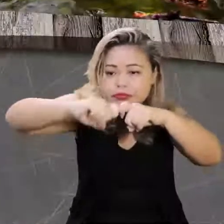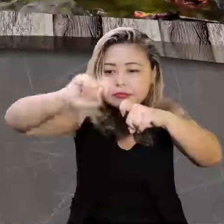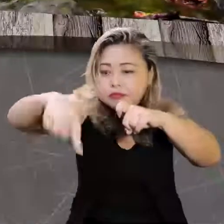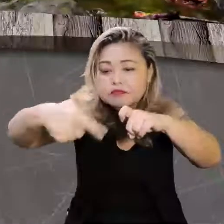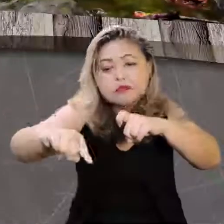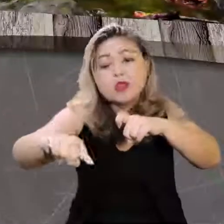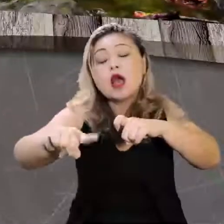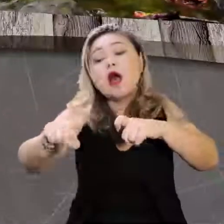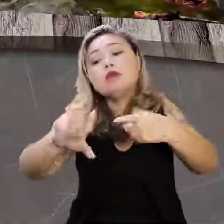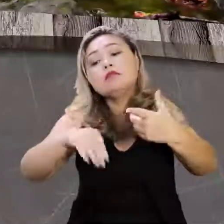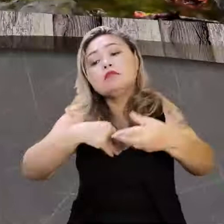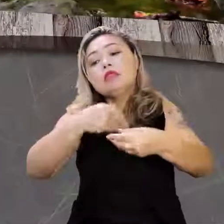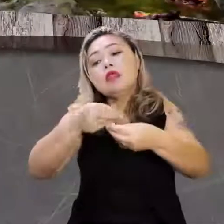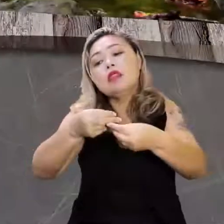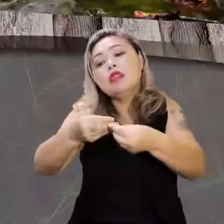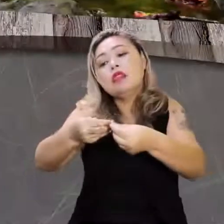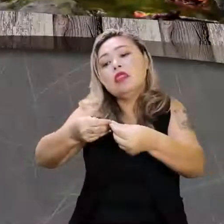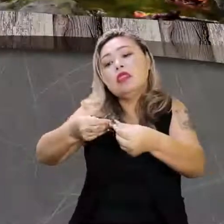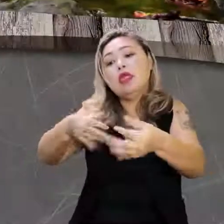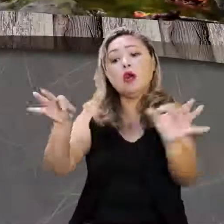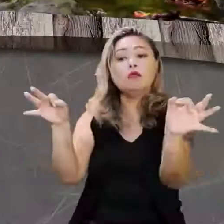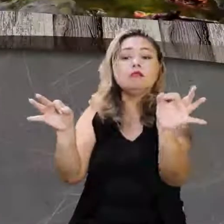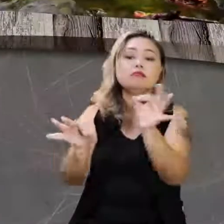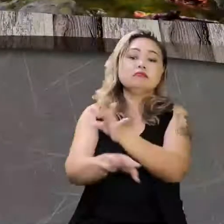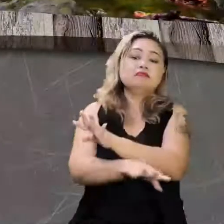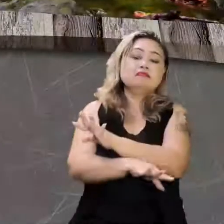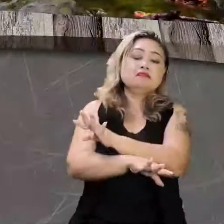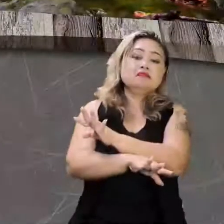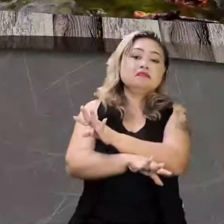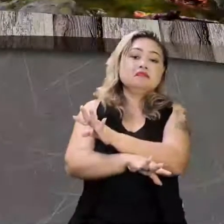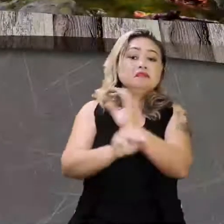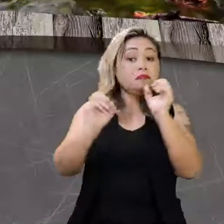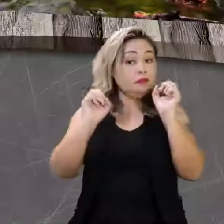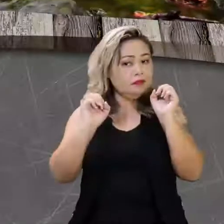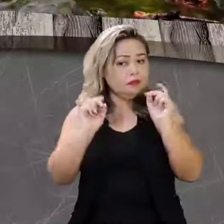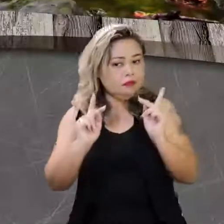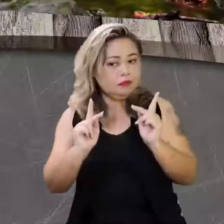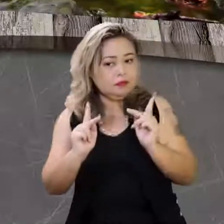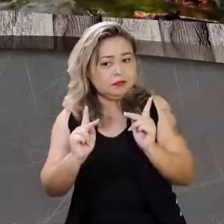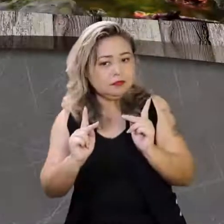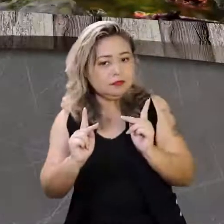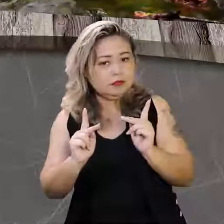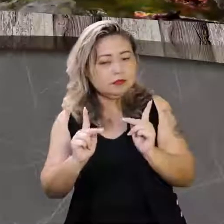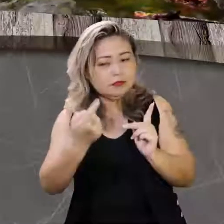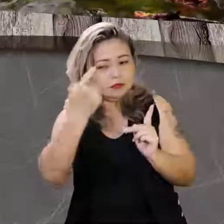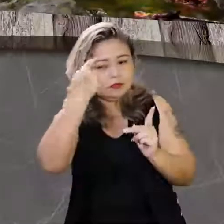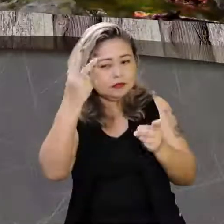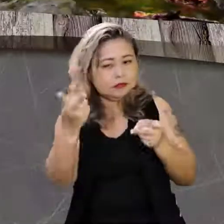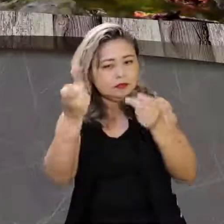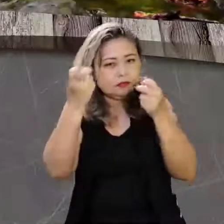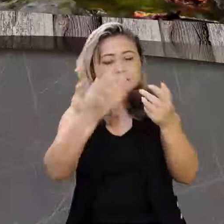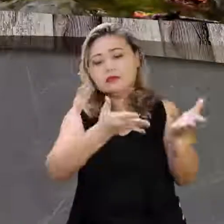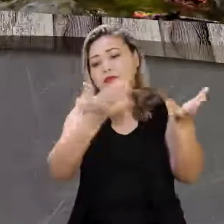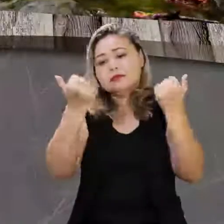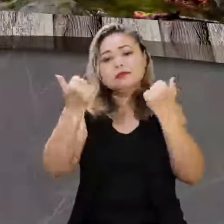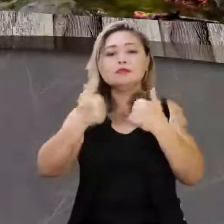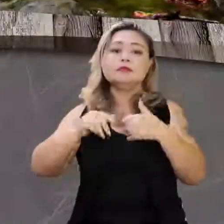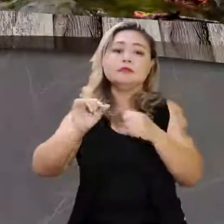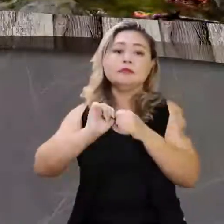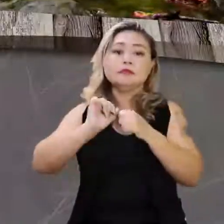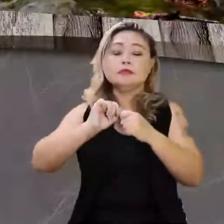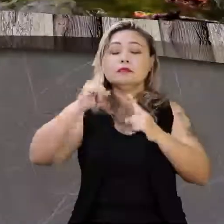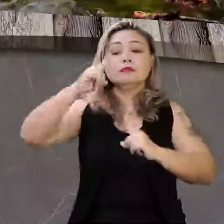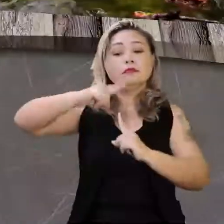aí a gente tem o processo de especiação concluído. Ok? Pegou? Vamos lá, então, agora para